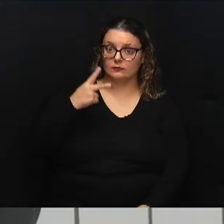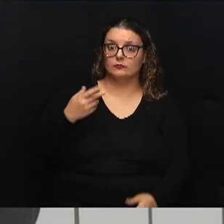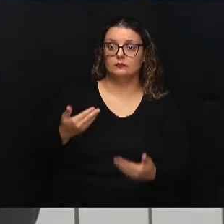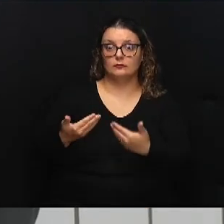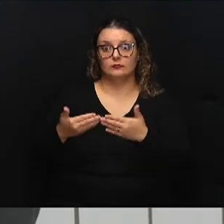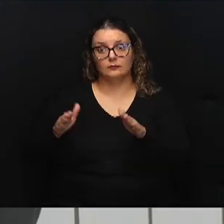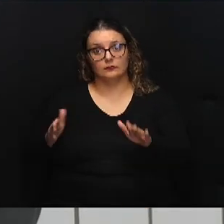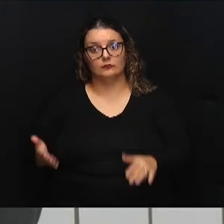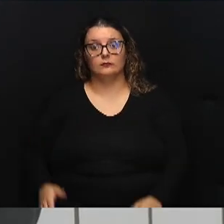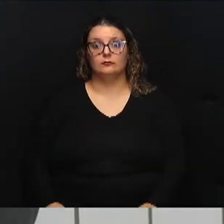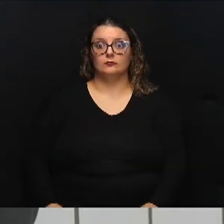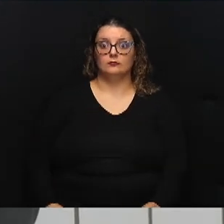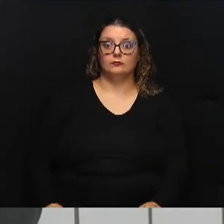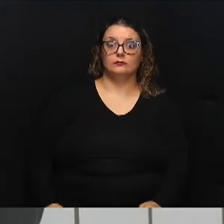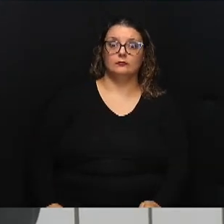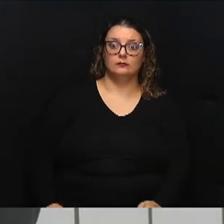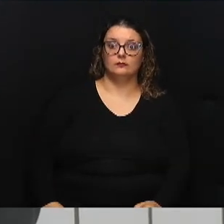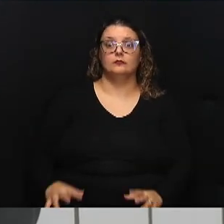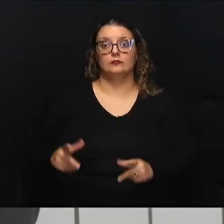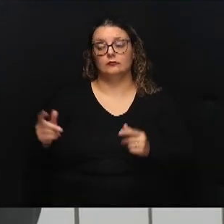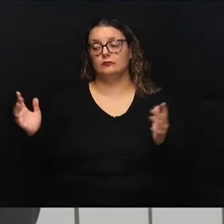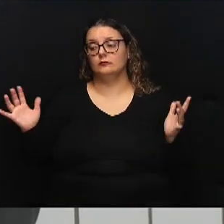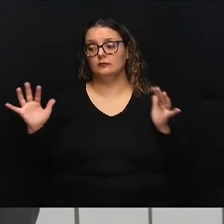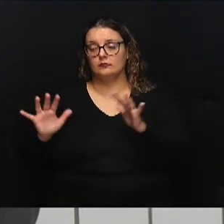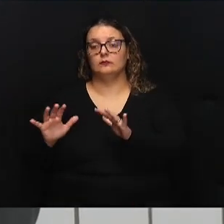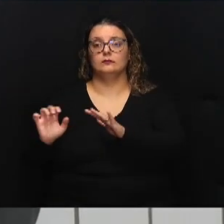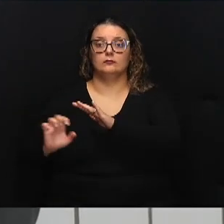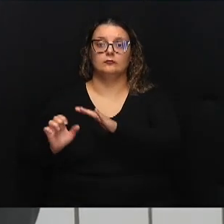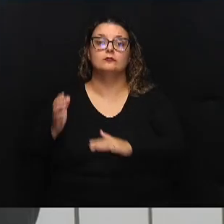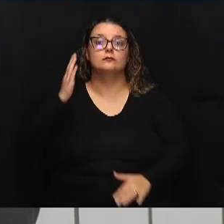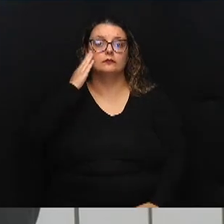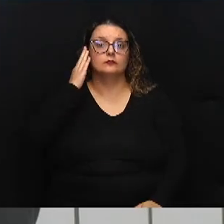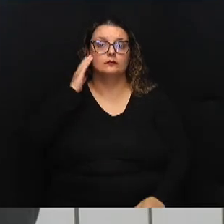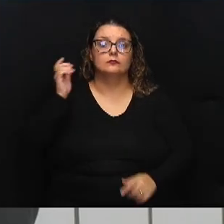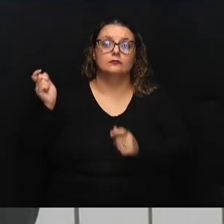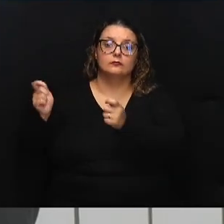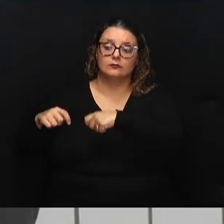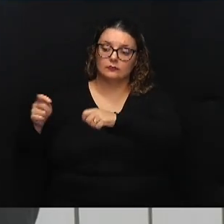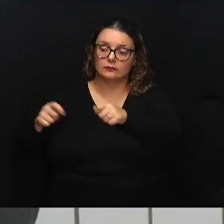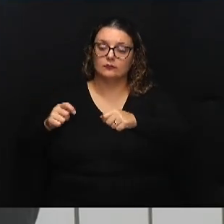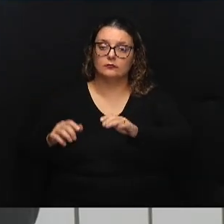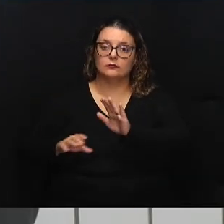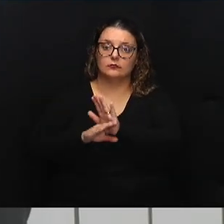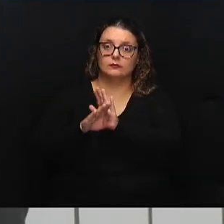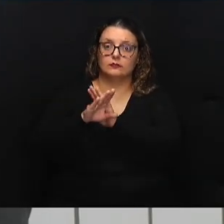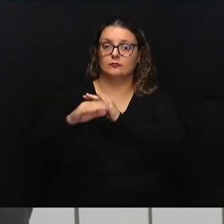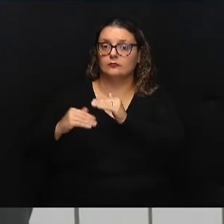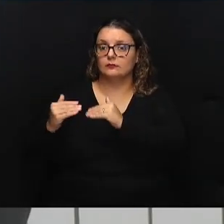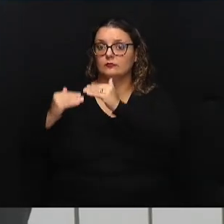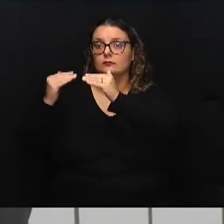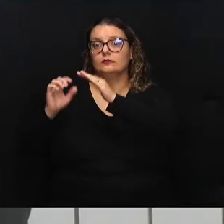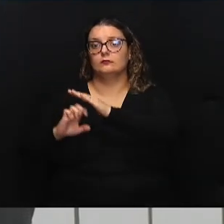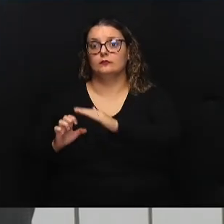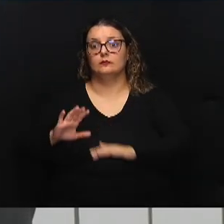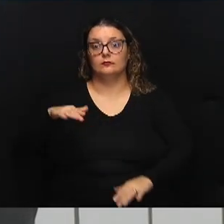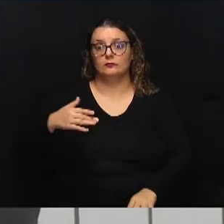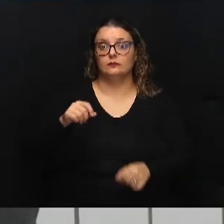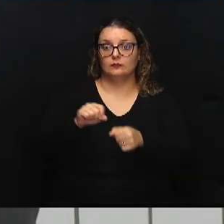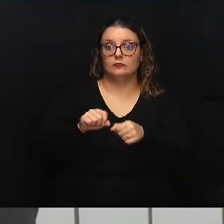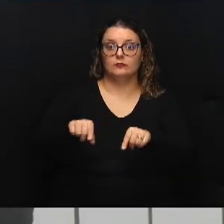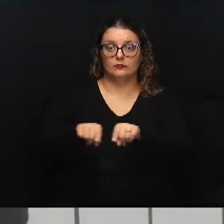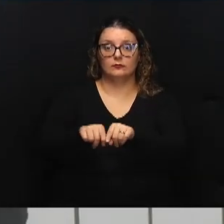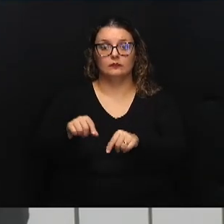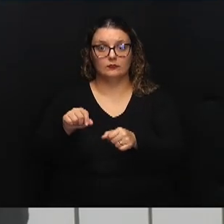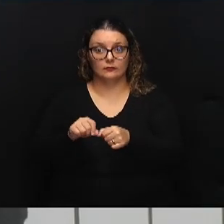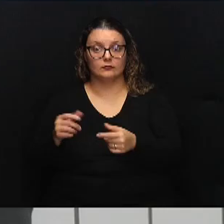aberta e todo mundo que entra na empresa sabe quais são as possibilidades dele dentro da empresa. E quando você faz isso também,